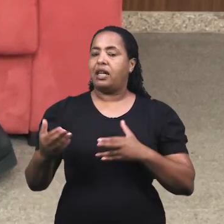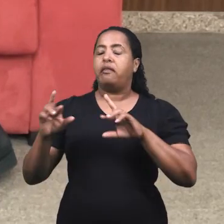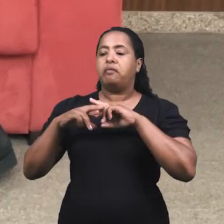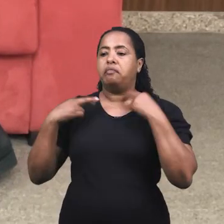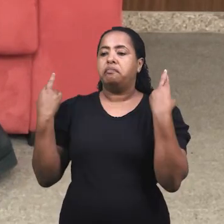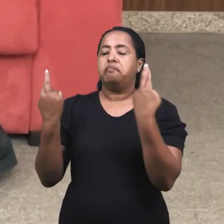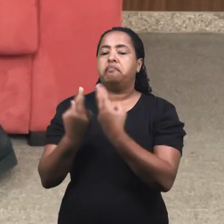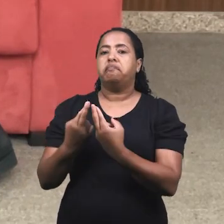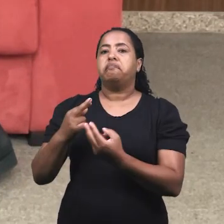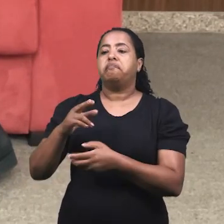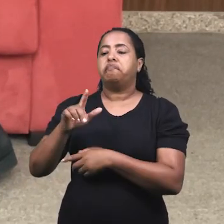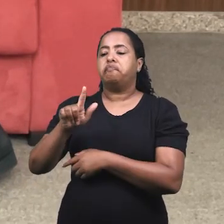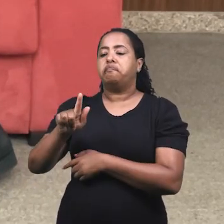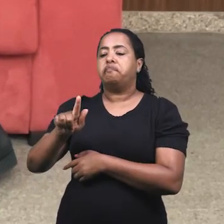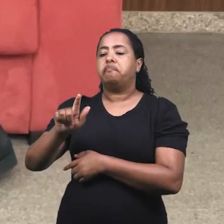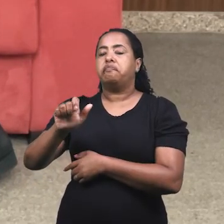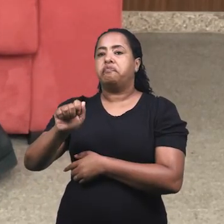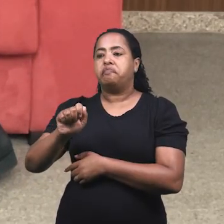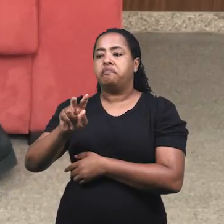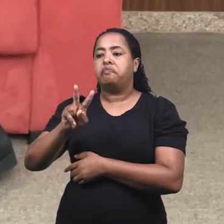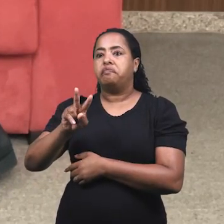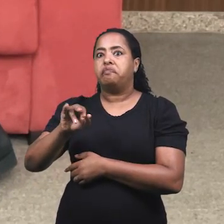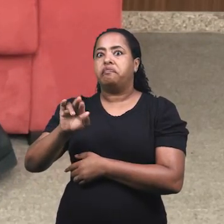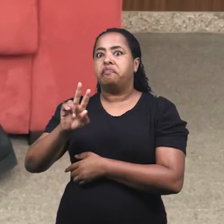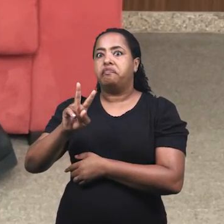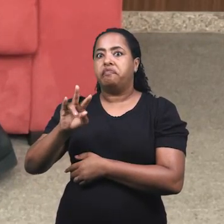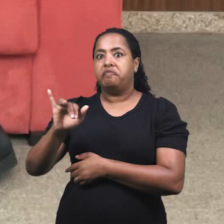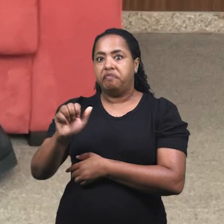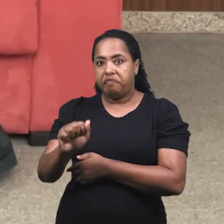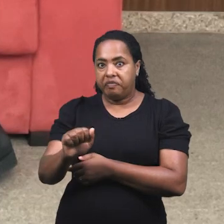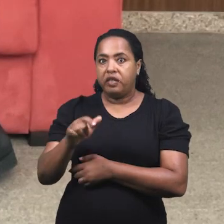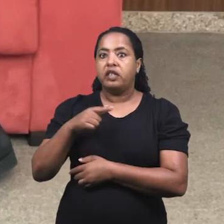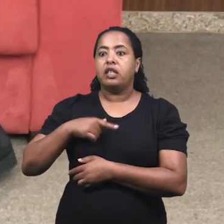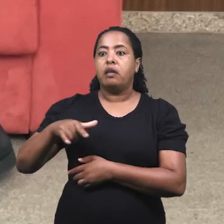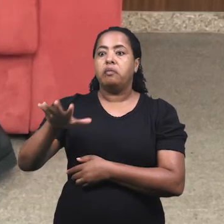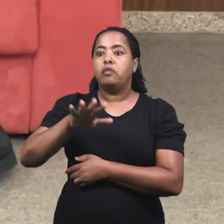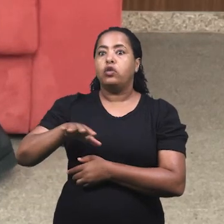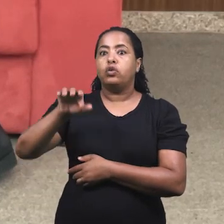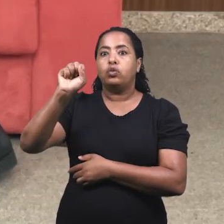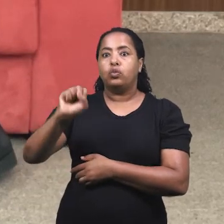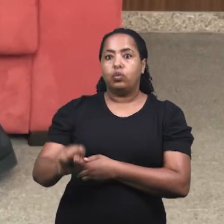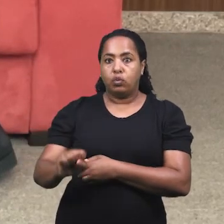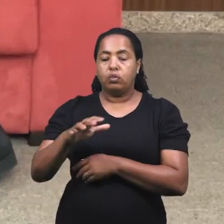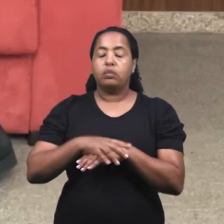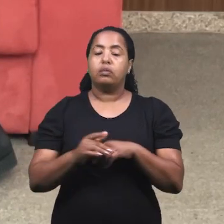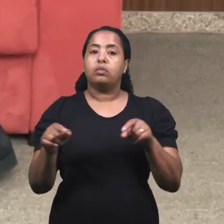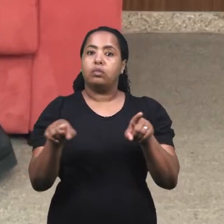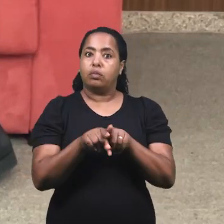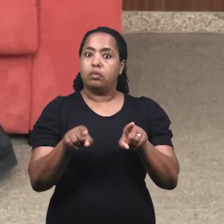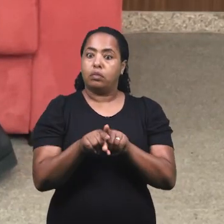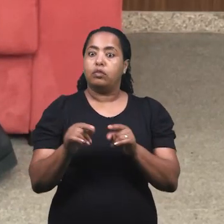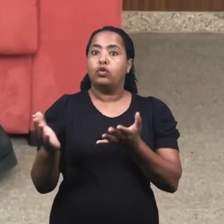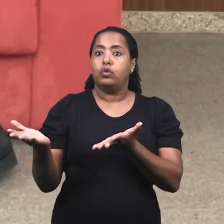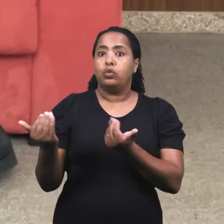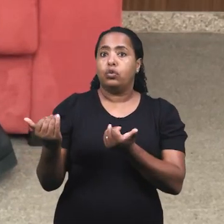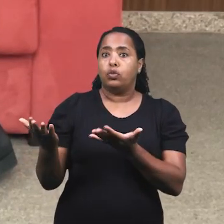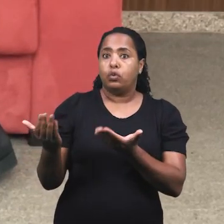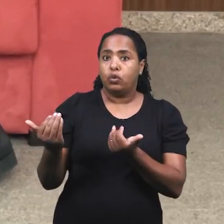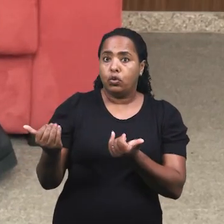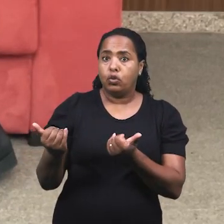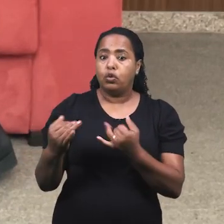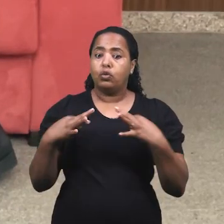congregando na Igreja da Gávea, de toda a Zona Sul, e é um trabalho que tem envolvido jovens e irmãos de todo o